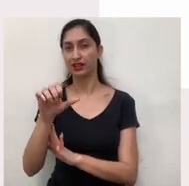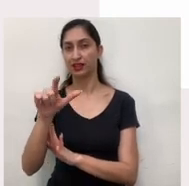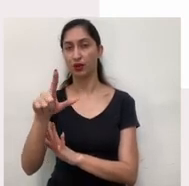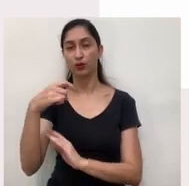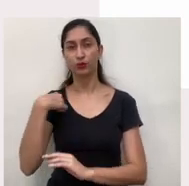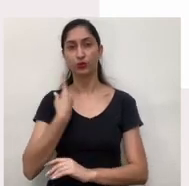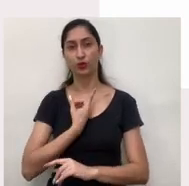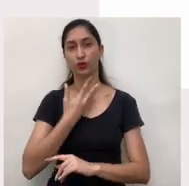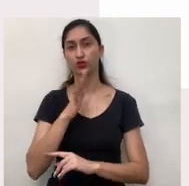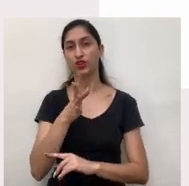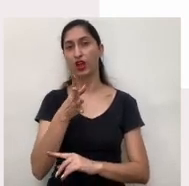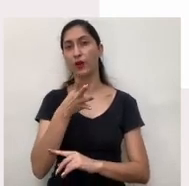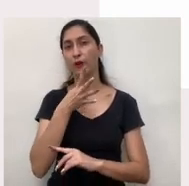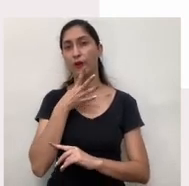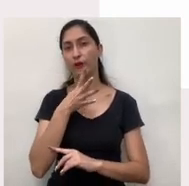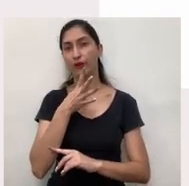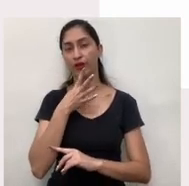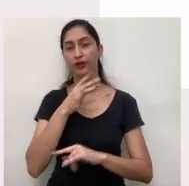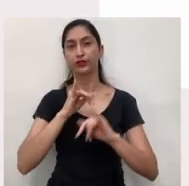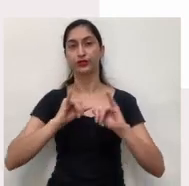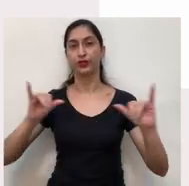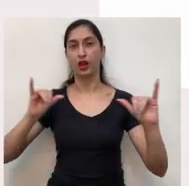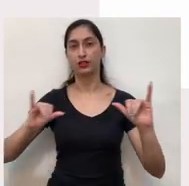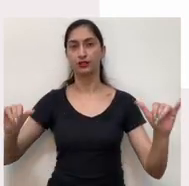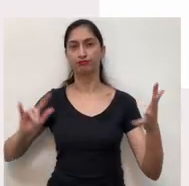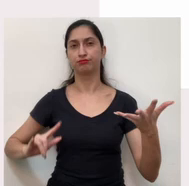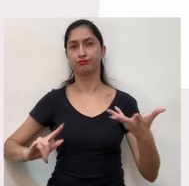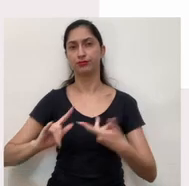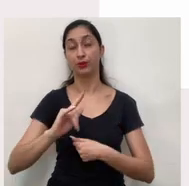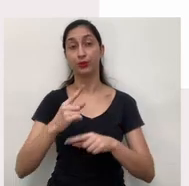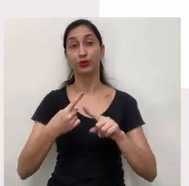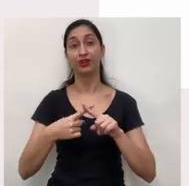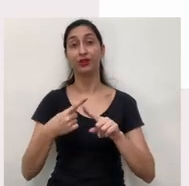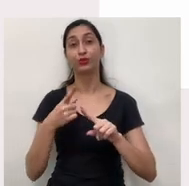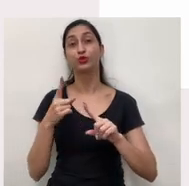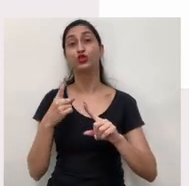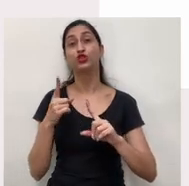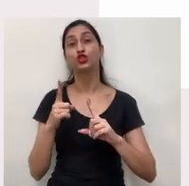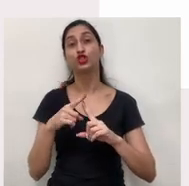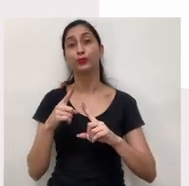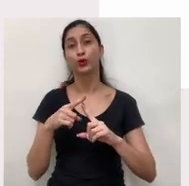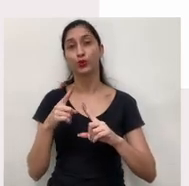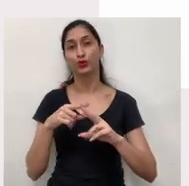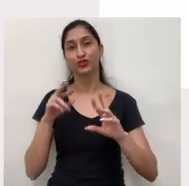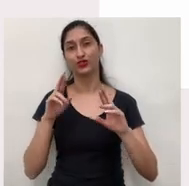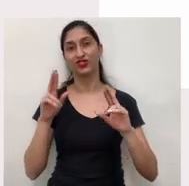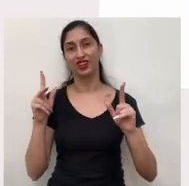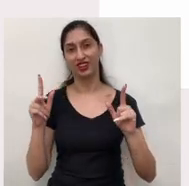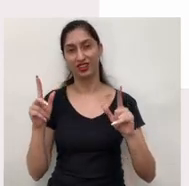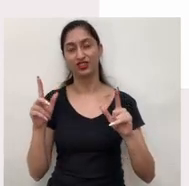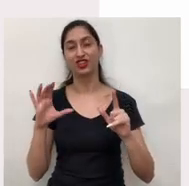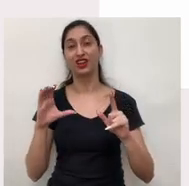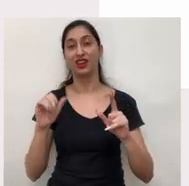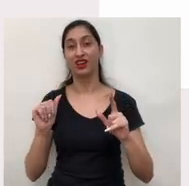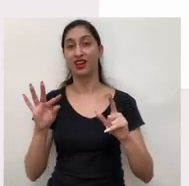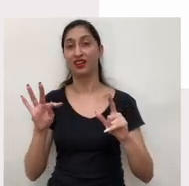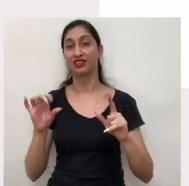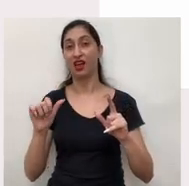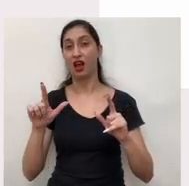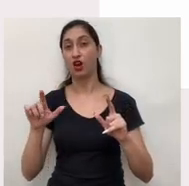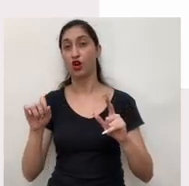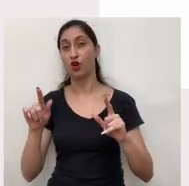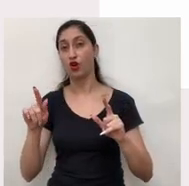em inúmeras publicações, que é um outro tipo de publicação ornamental, que é a gramática, diferente dos catálogos, ela já